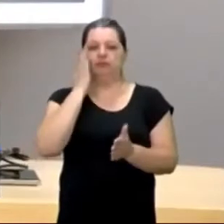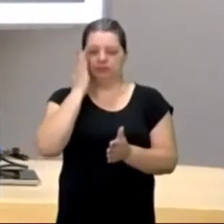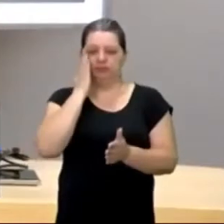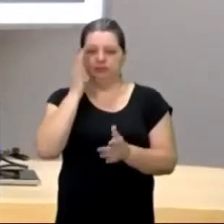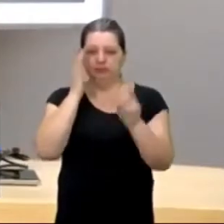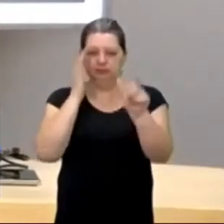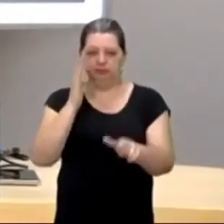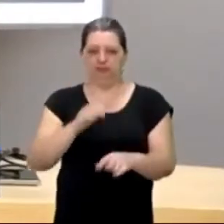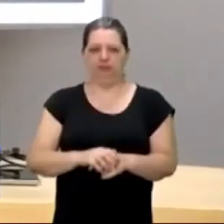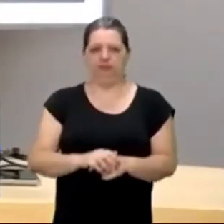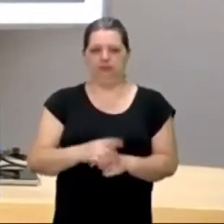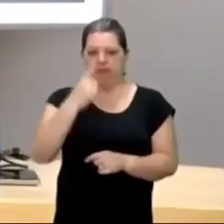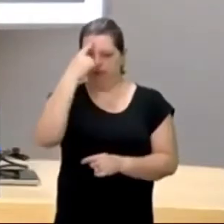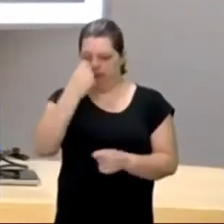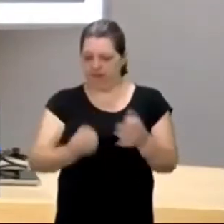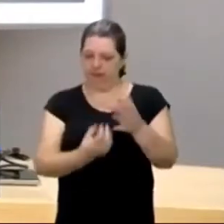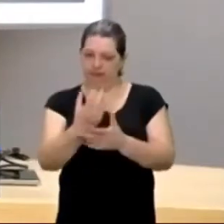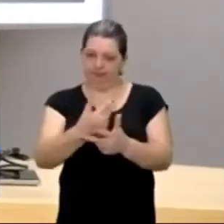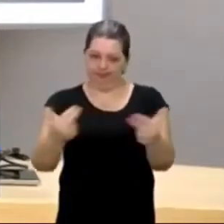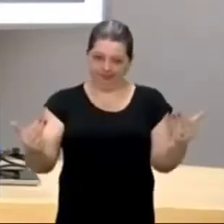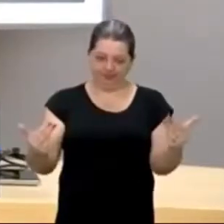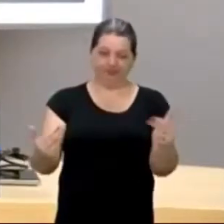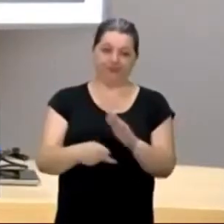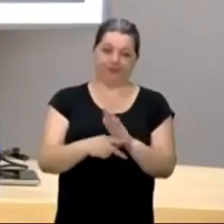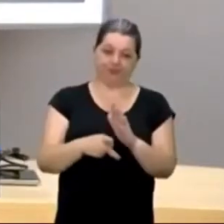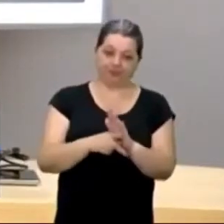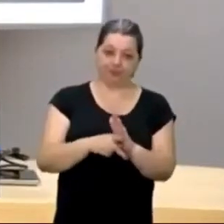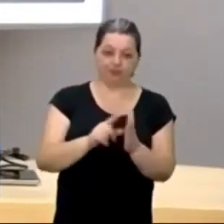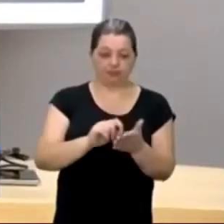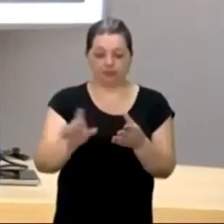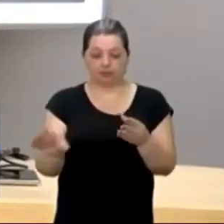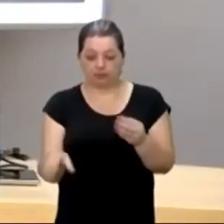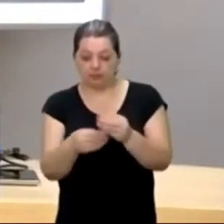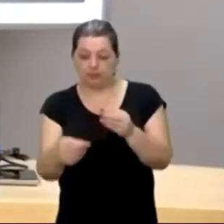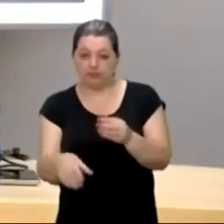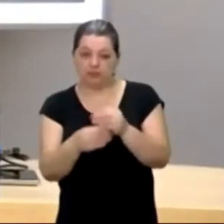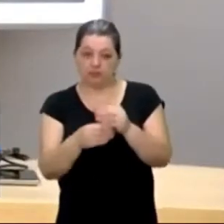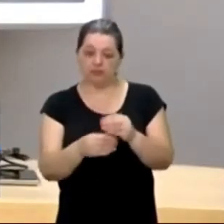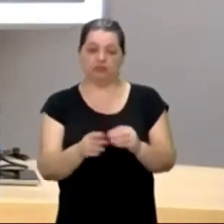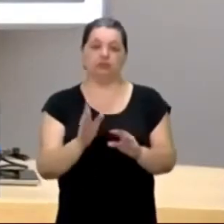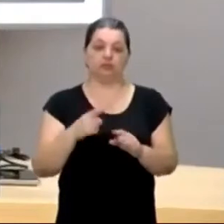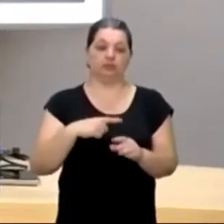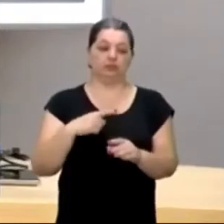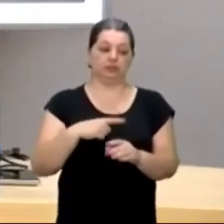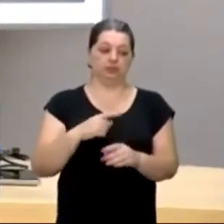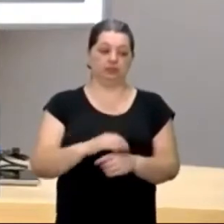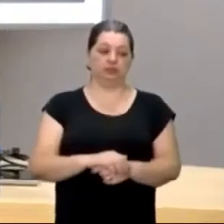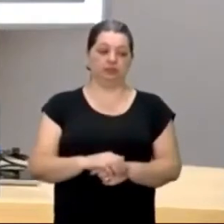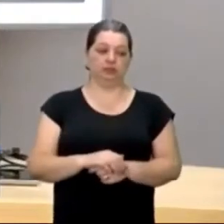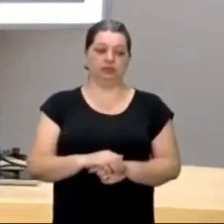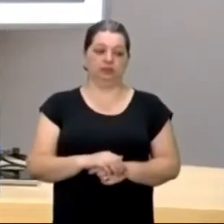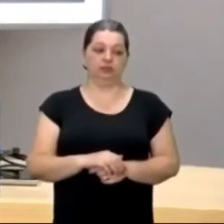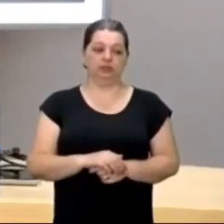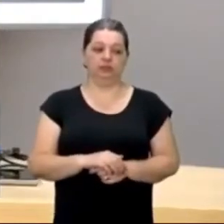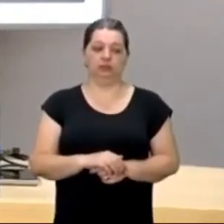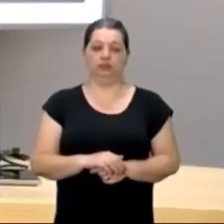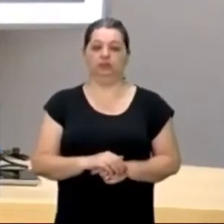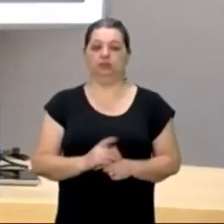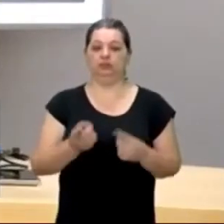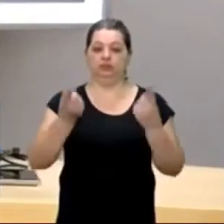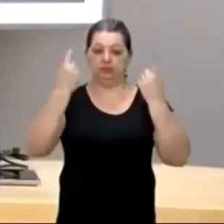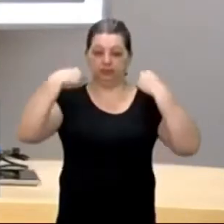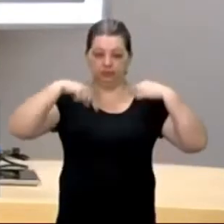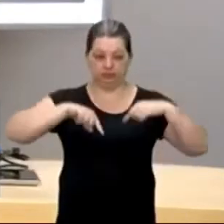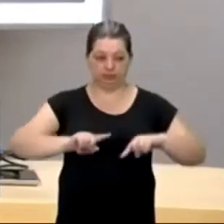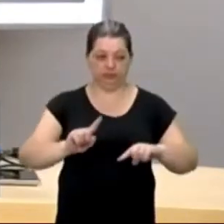ele cria algumas coisas, ou outras, para poder fechar algumas lacunas, só que, tá lá, Levi Strauss, que foi um antropólogo, que existiu de verdade,